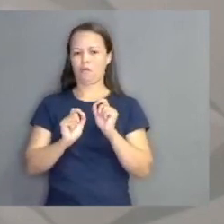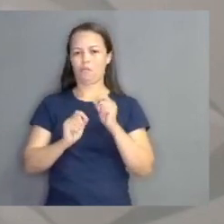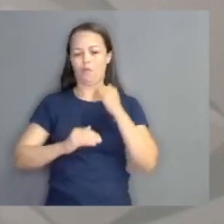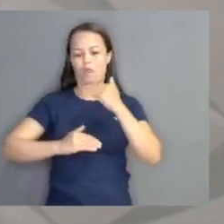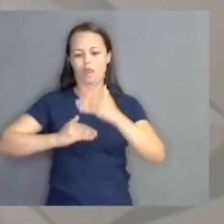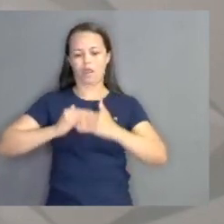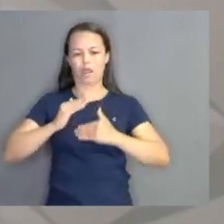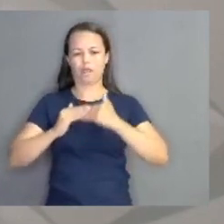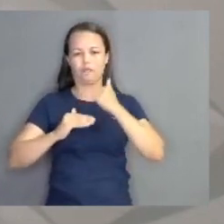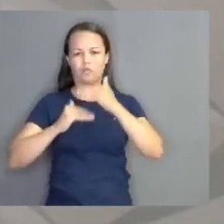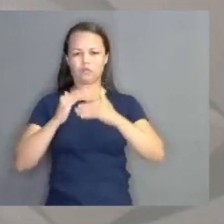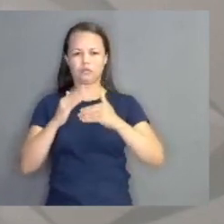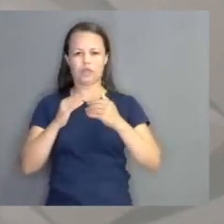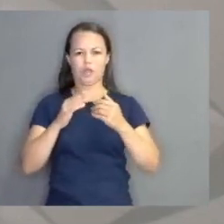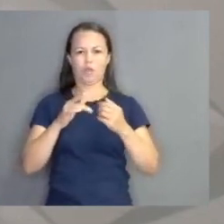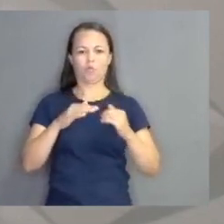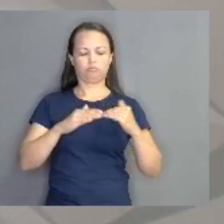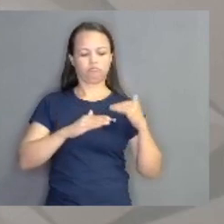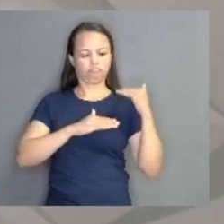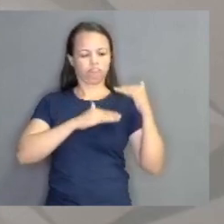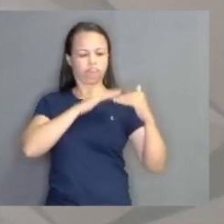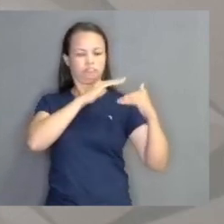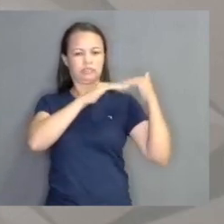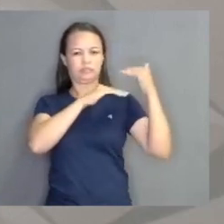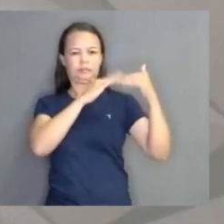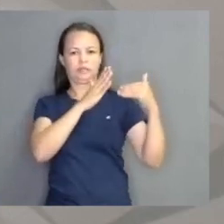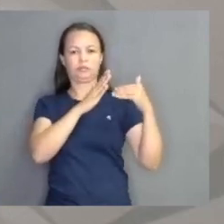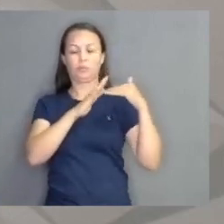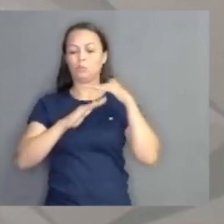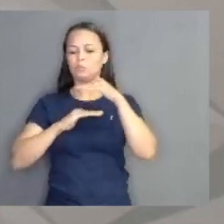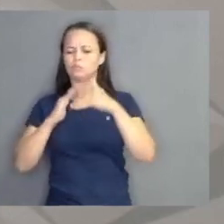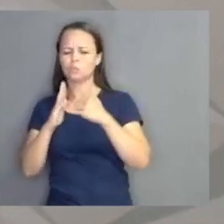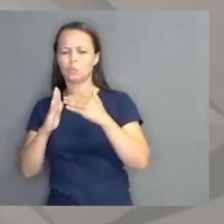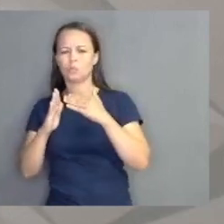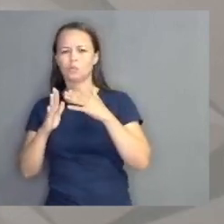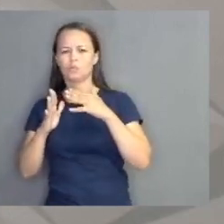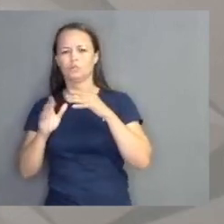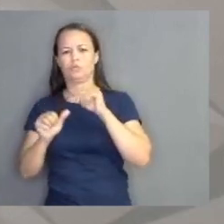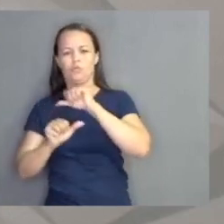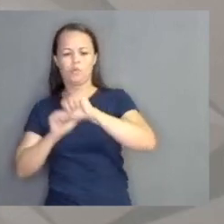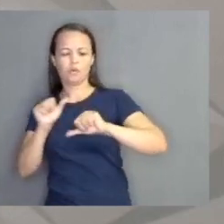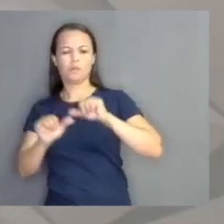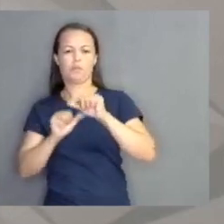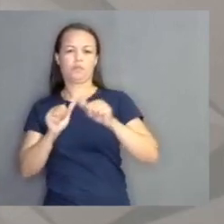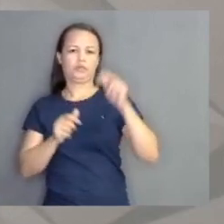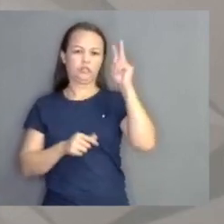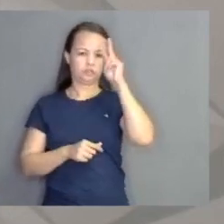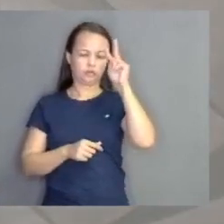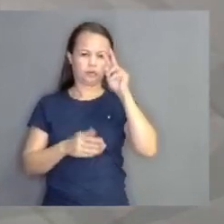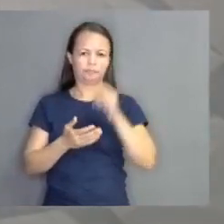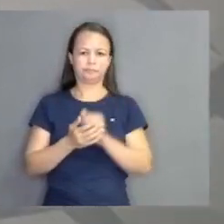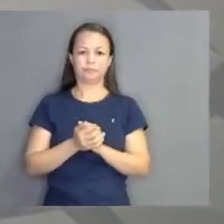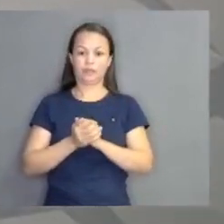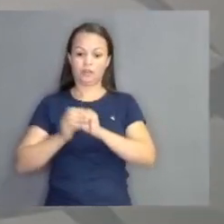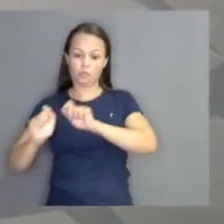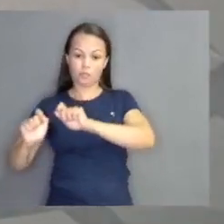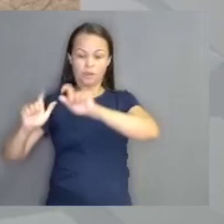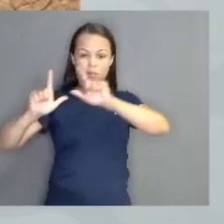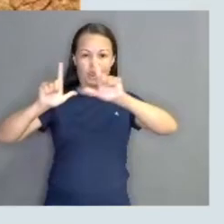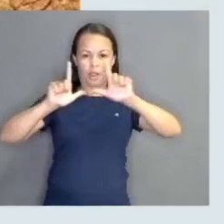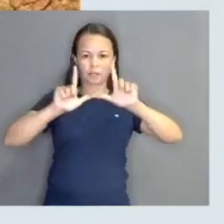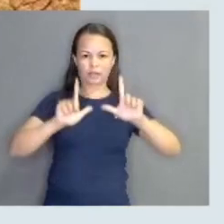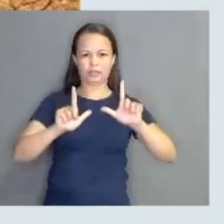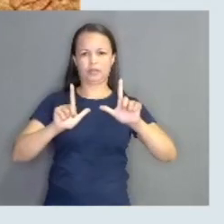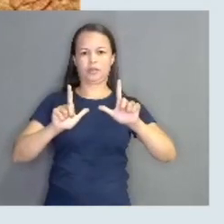um crescimento. Tudo muda na história. Vamos ver esse slide, eu vou pedir para abrir a tela, para